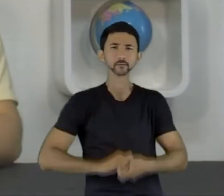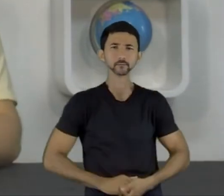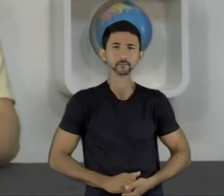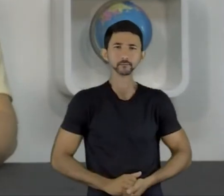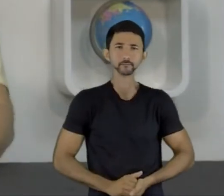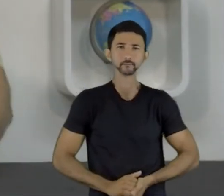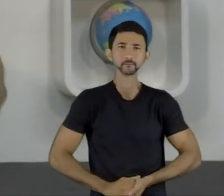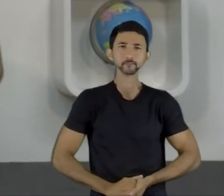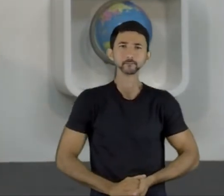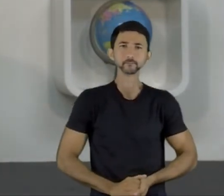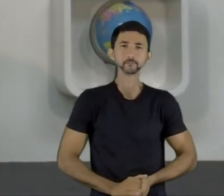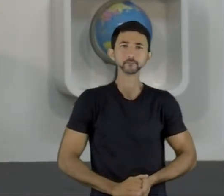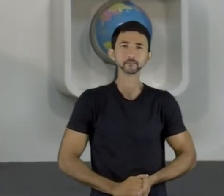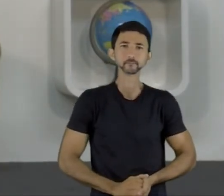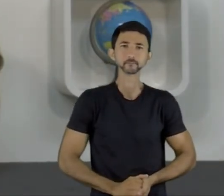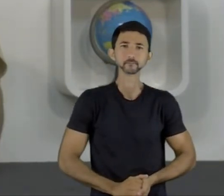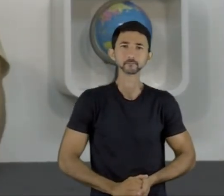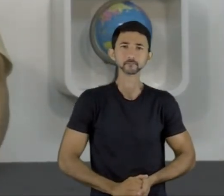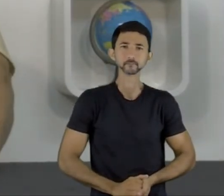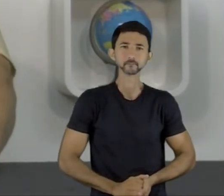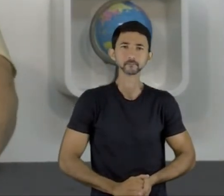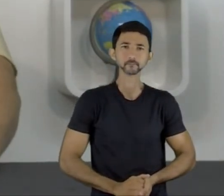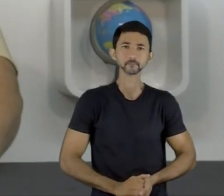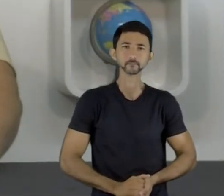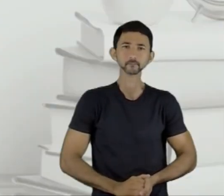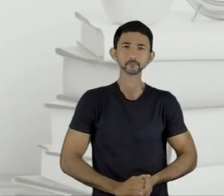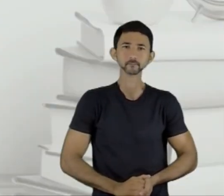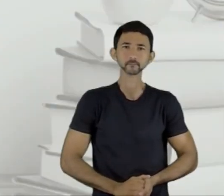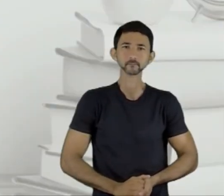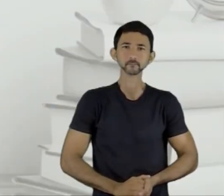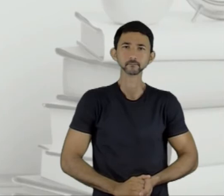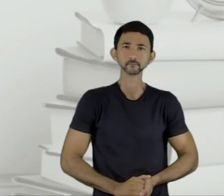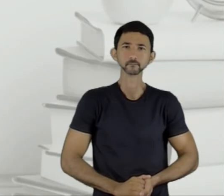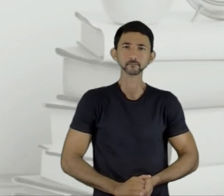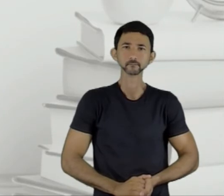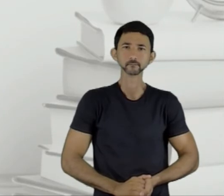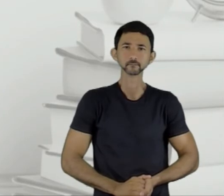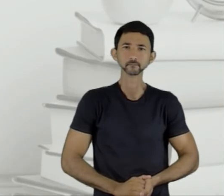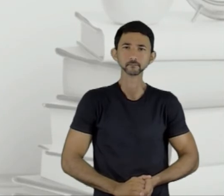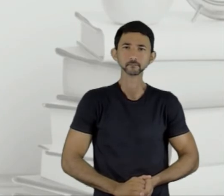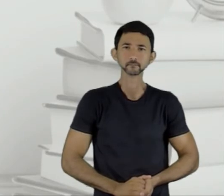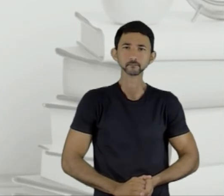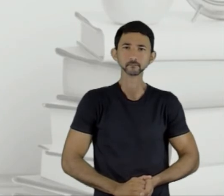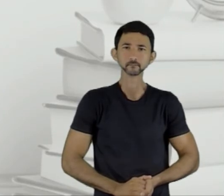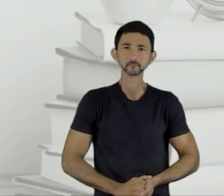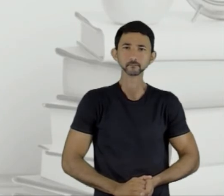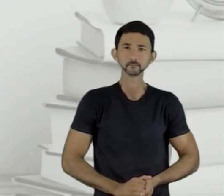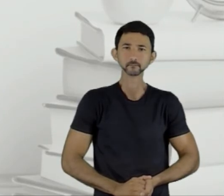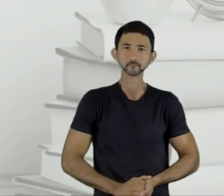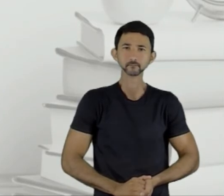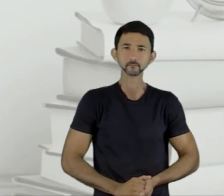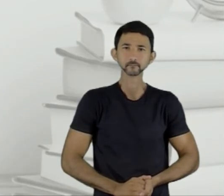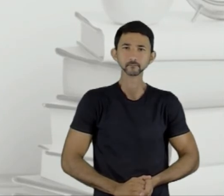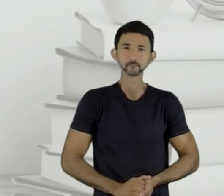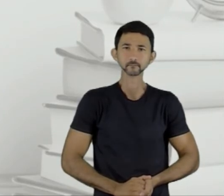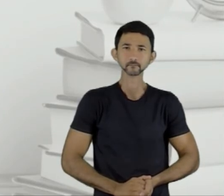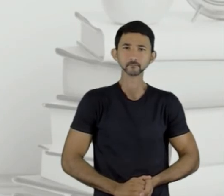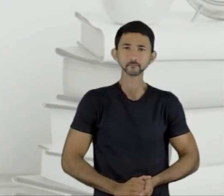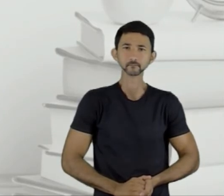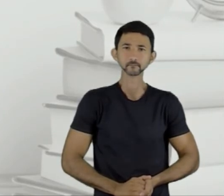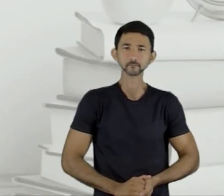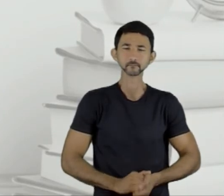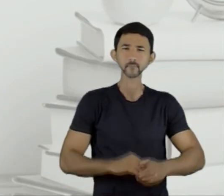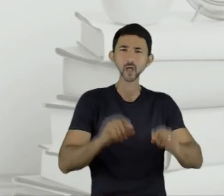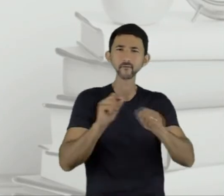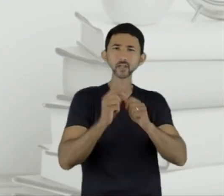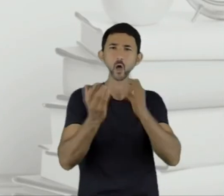casos a se considerar. Acompanha comigo aí na tela. Comparação de números racionais. Comparar 2 números racionais